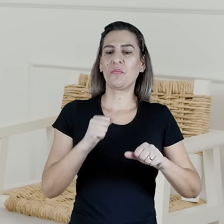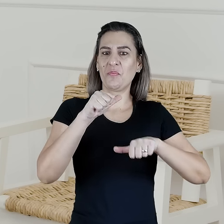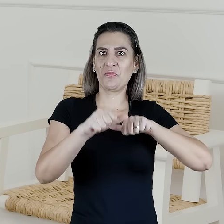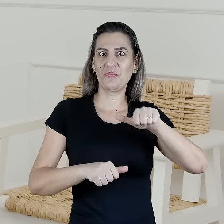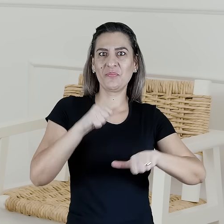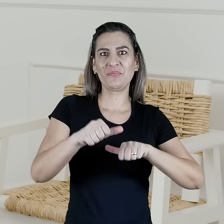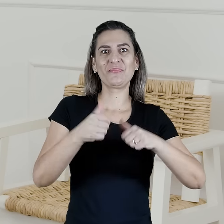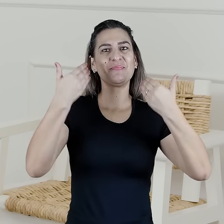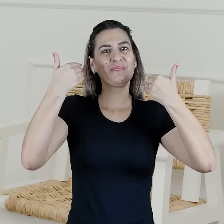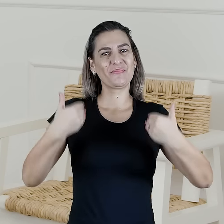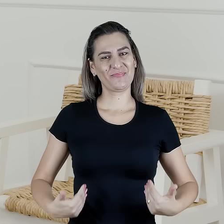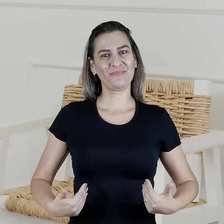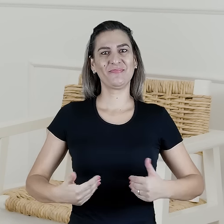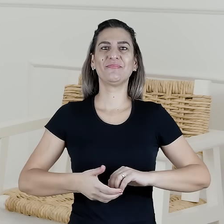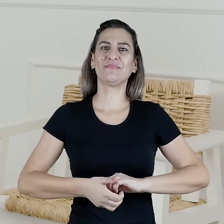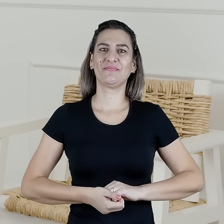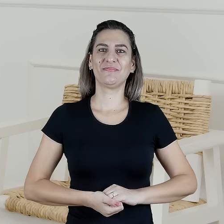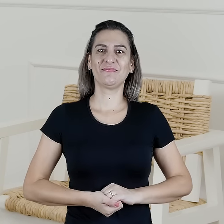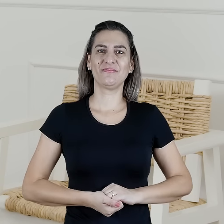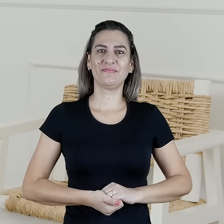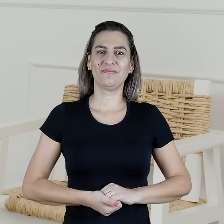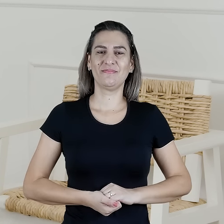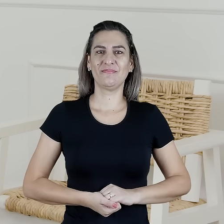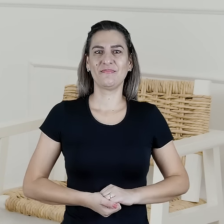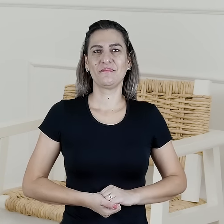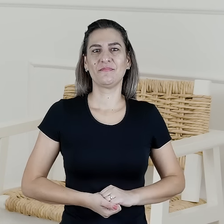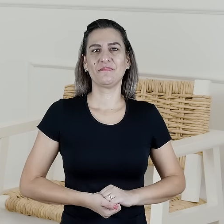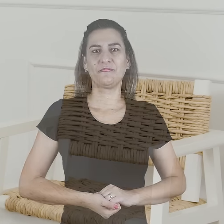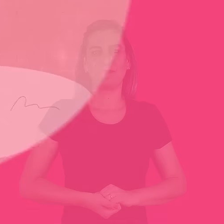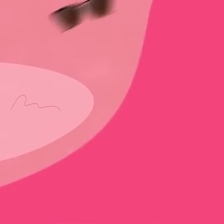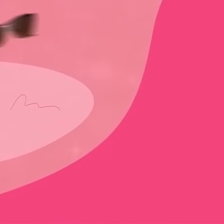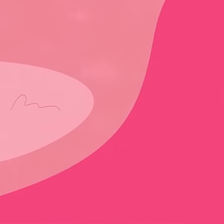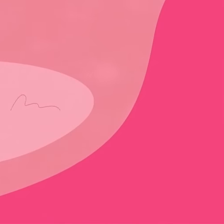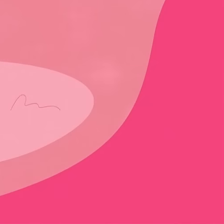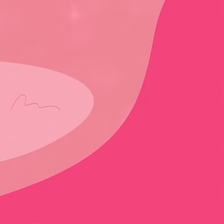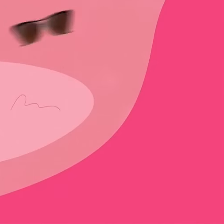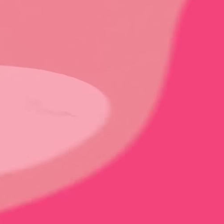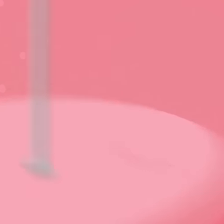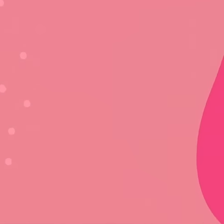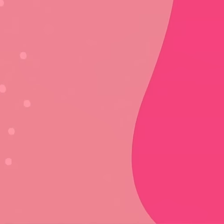mostrar como uma bolsa pode fazer a diferença no seu visual.